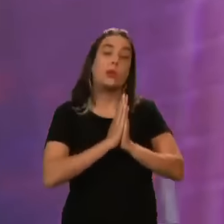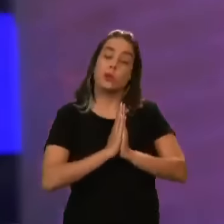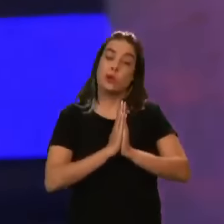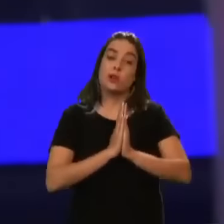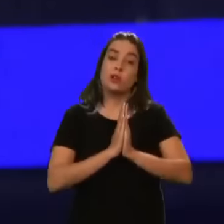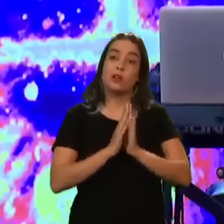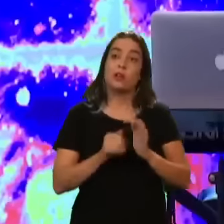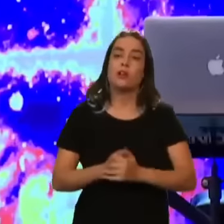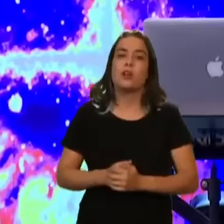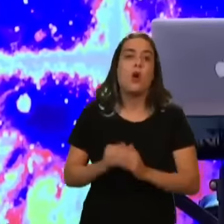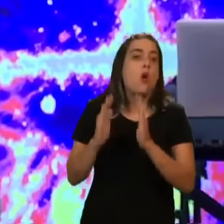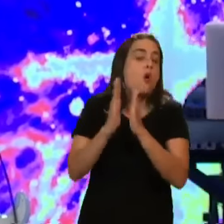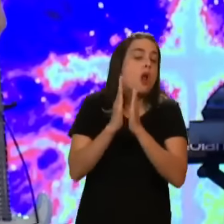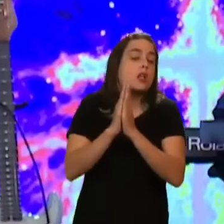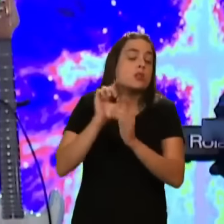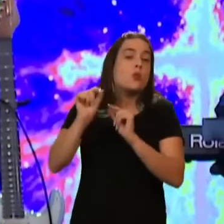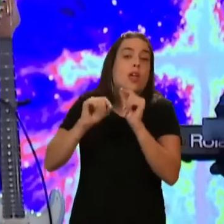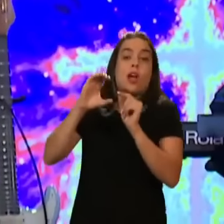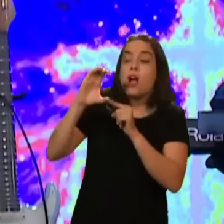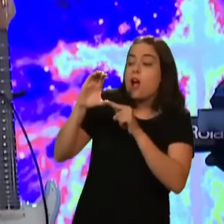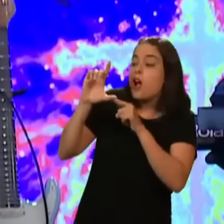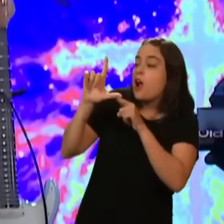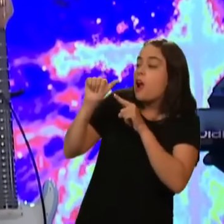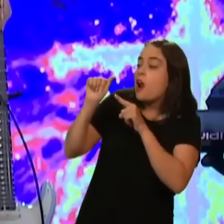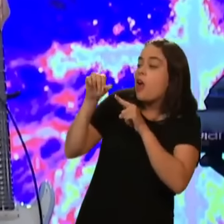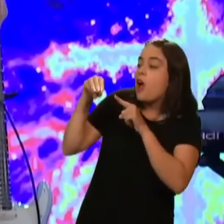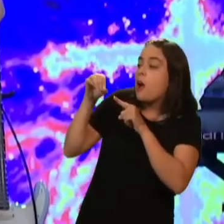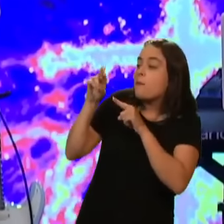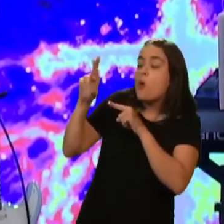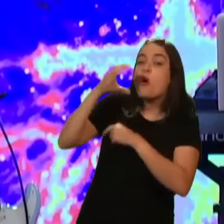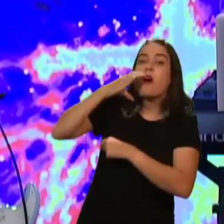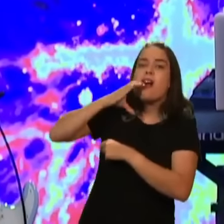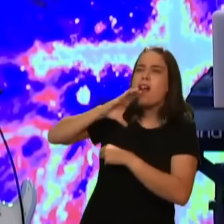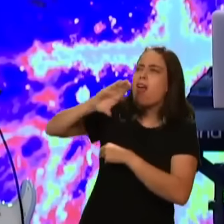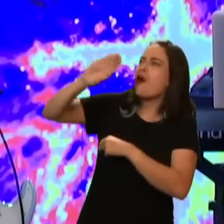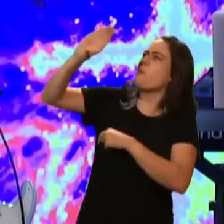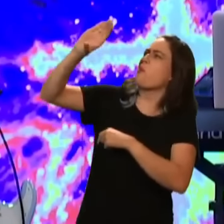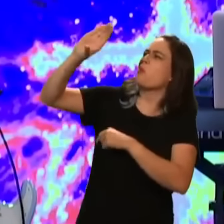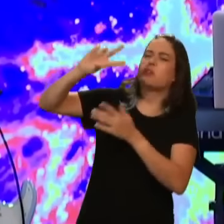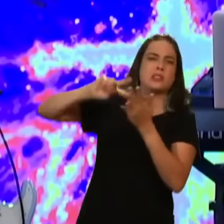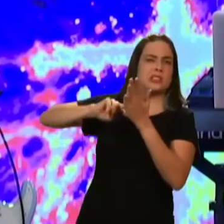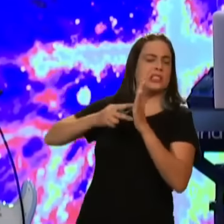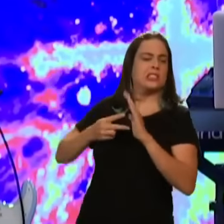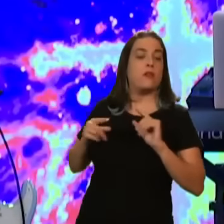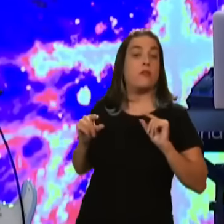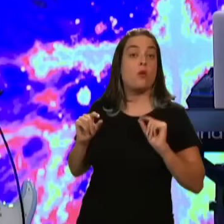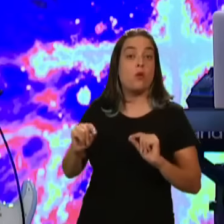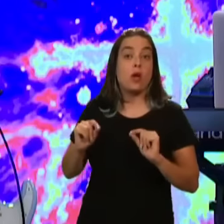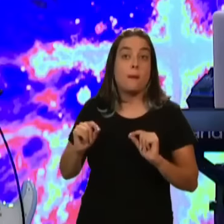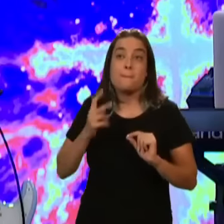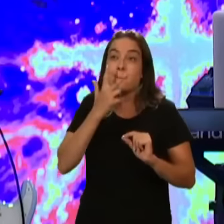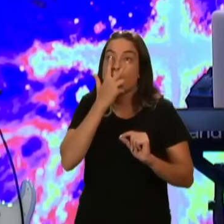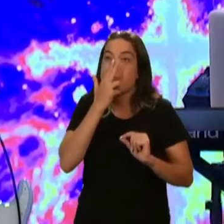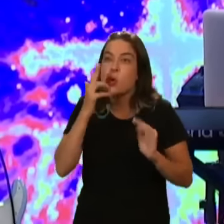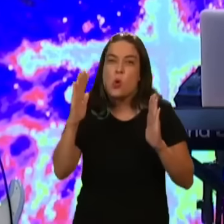Bíblia não chama de oração, chama de clamor. O que é um clamor? É uma oração